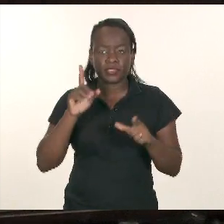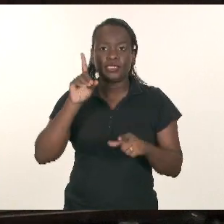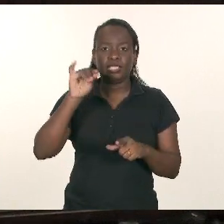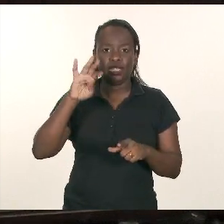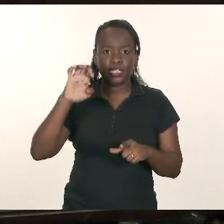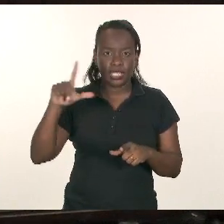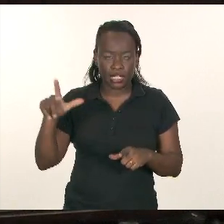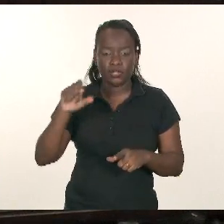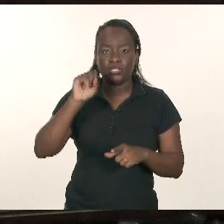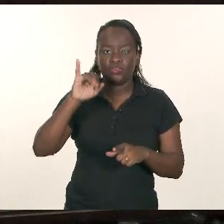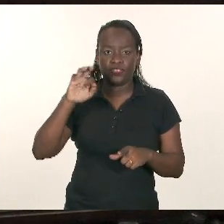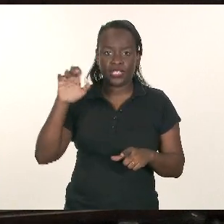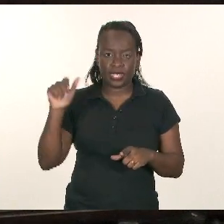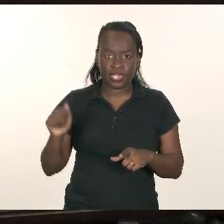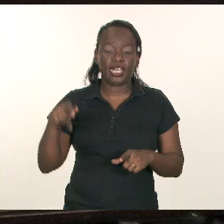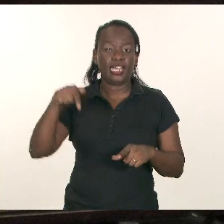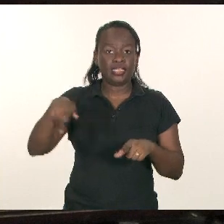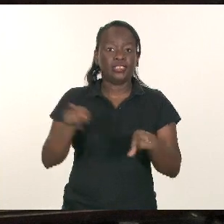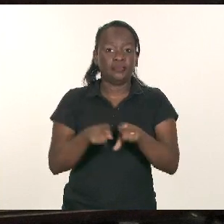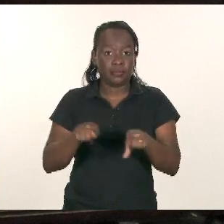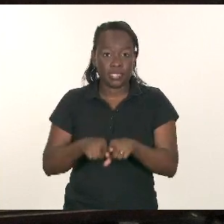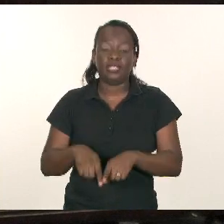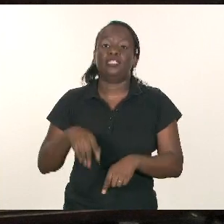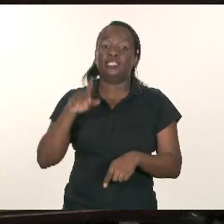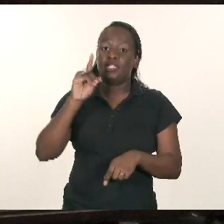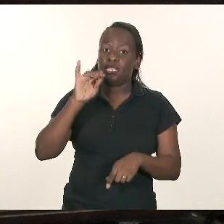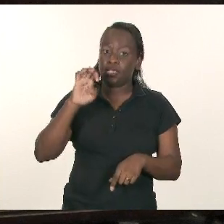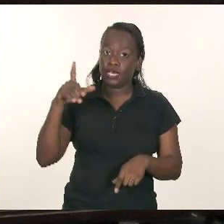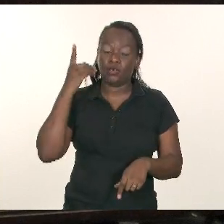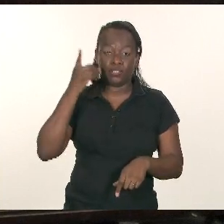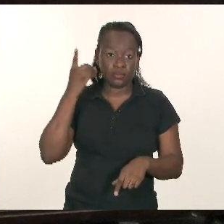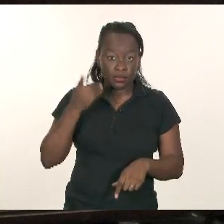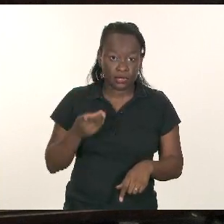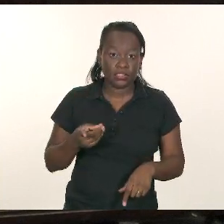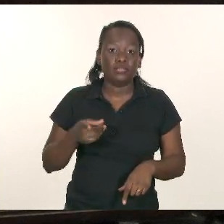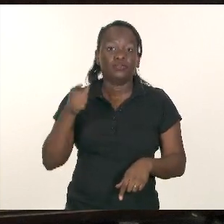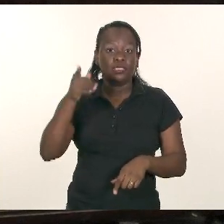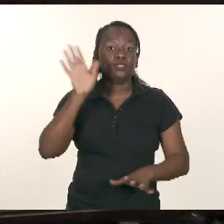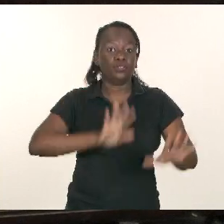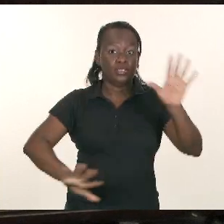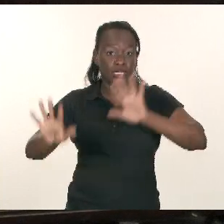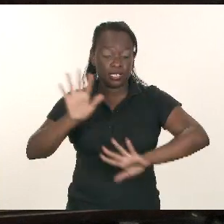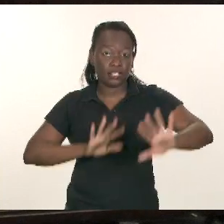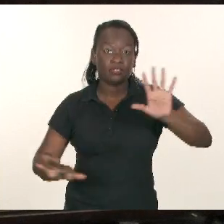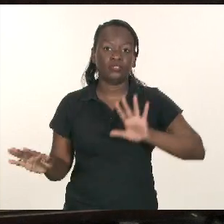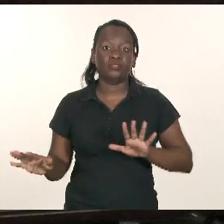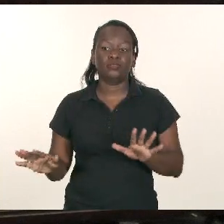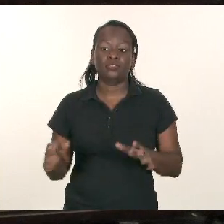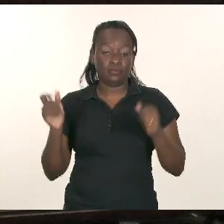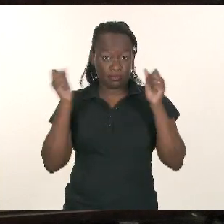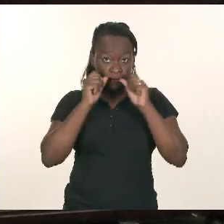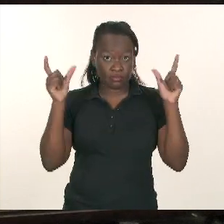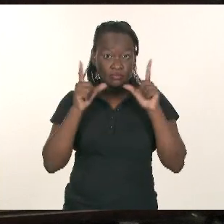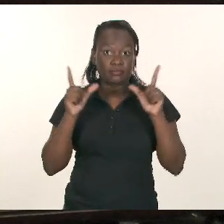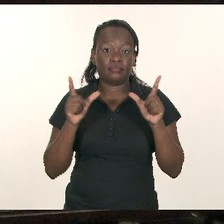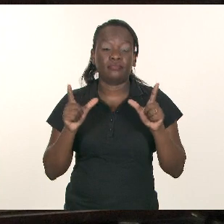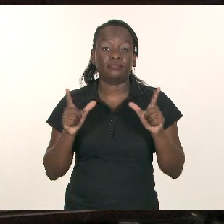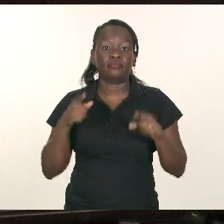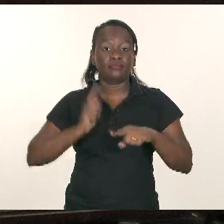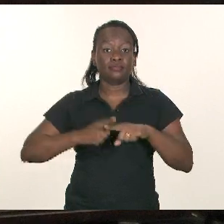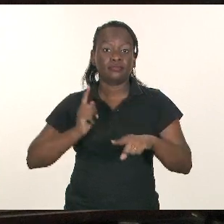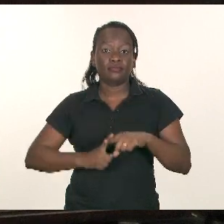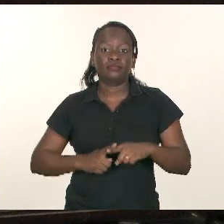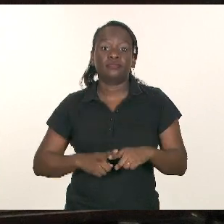Silveira e faço aqui. Deputado Daniel Silveira, tome muito cuidado, fique atento,